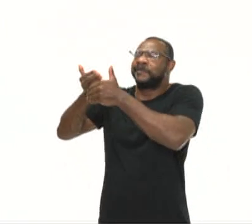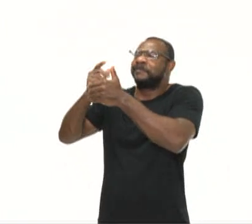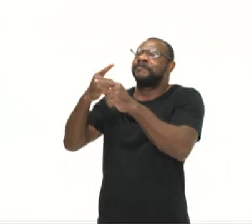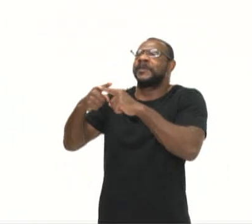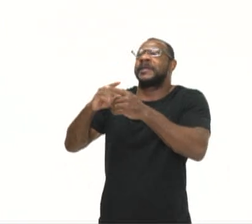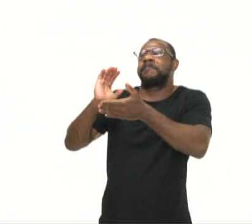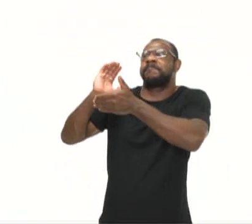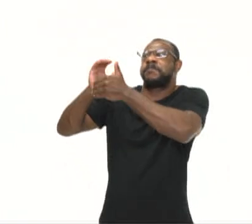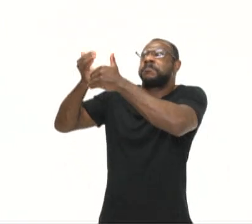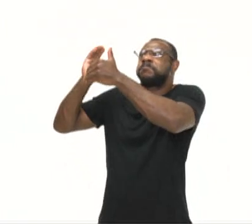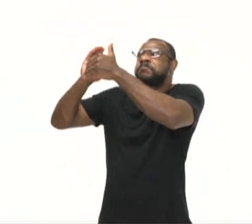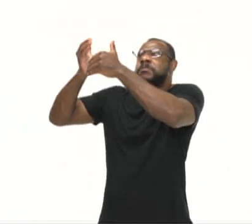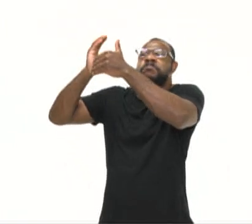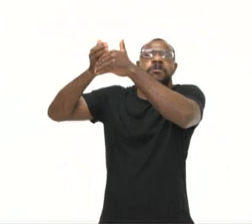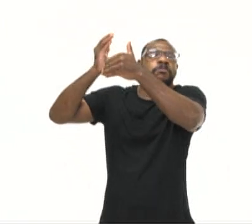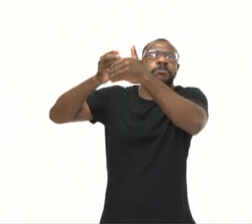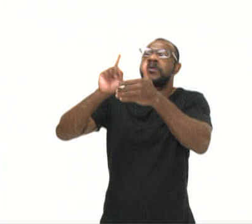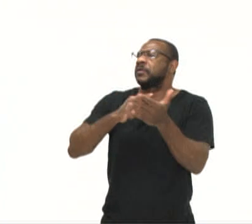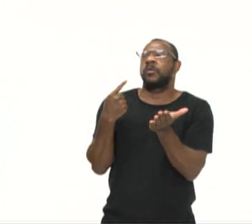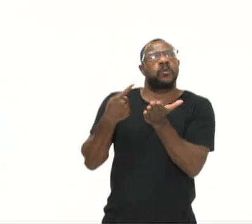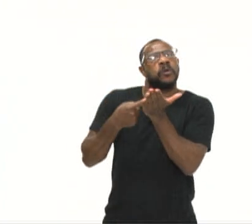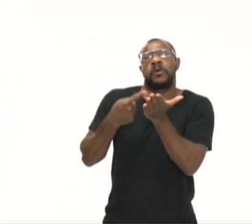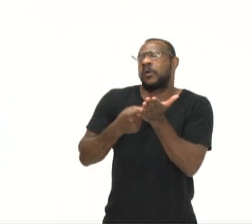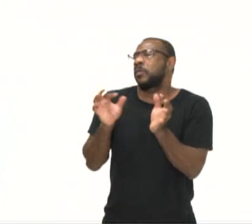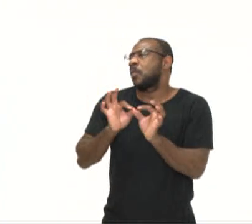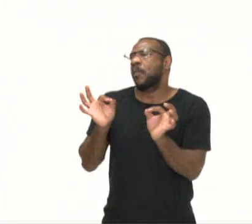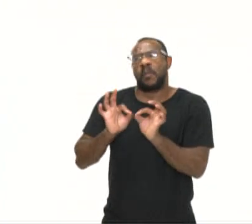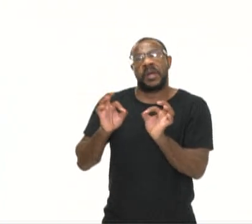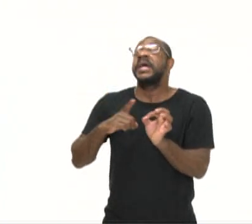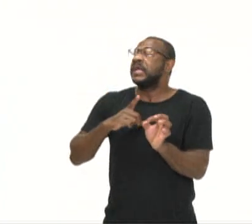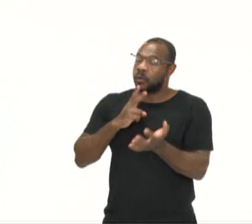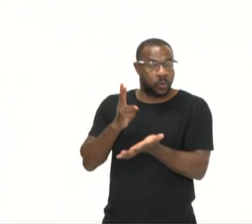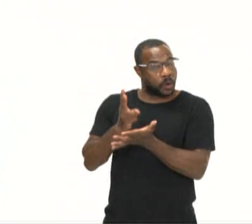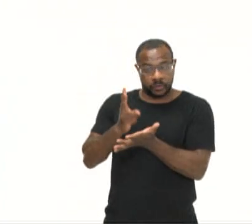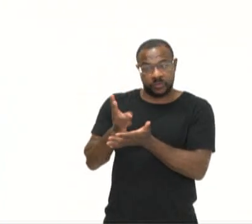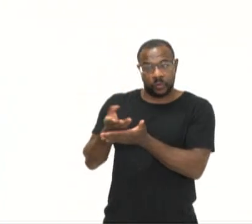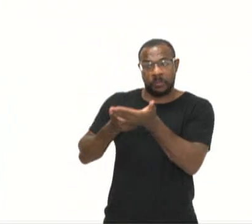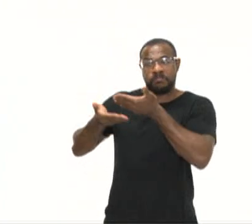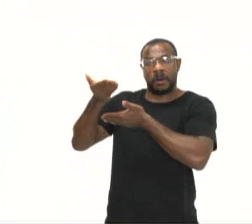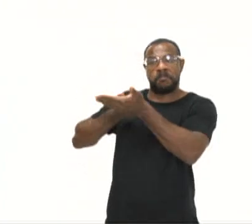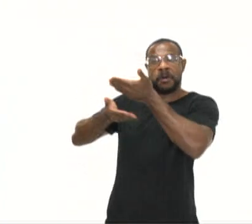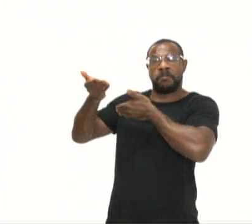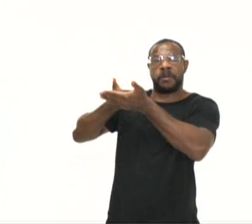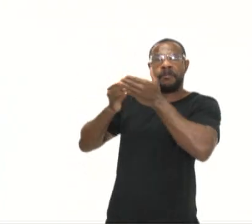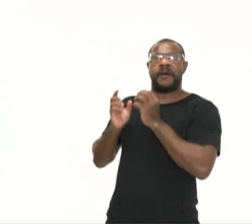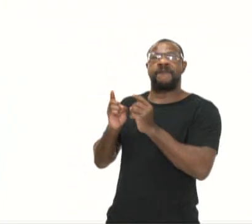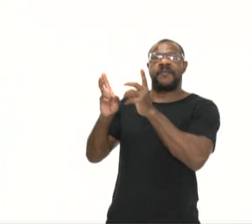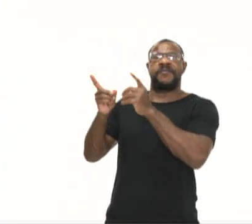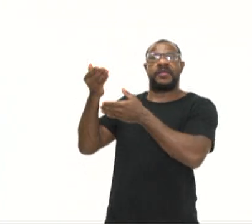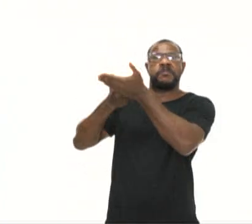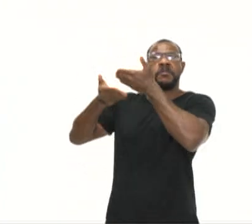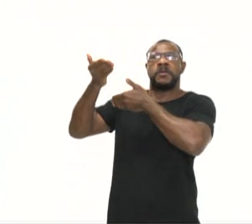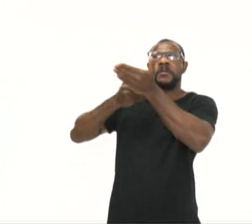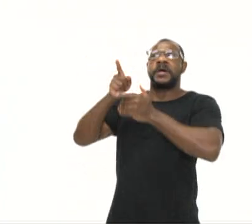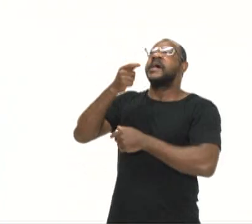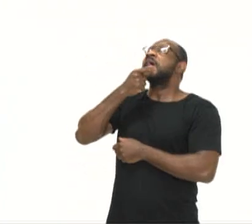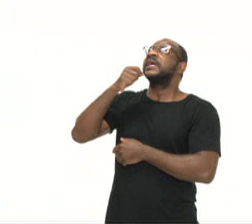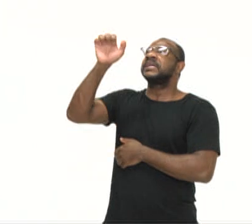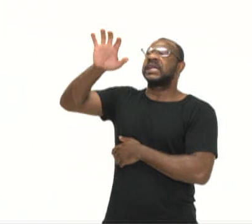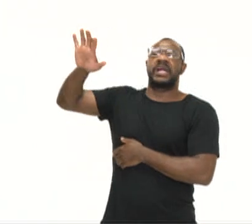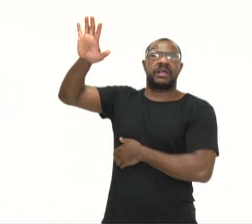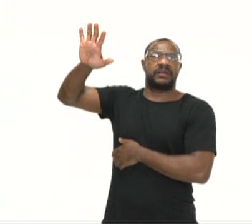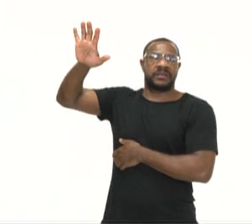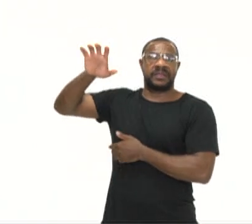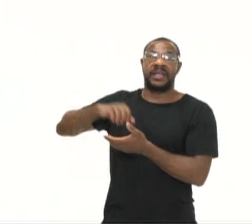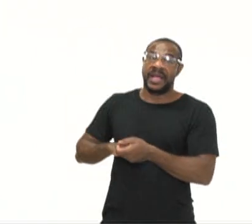continental e manteve relações comerciais com a Inglaterra. Napoleão havia deixado claro que